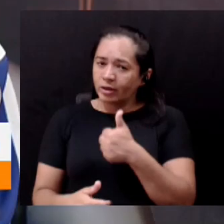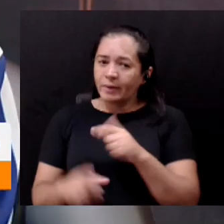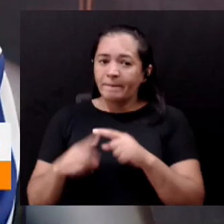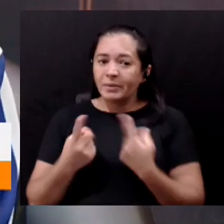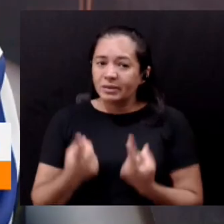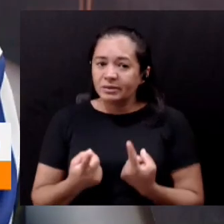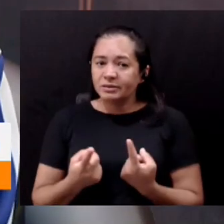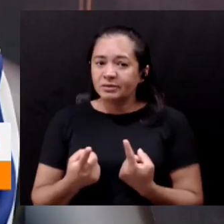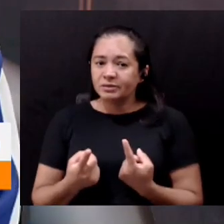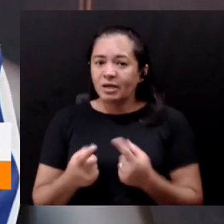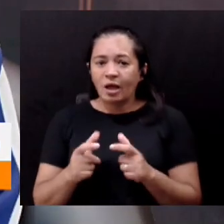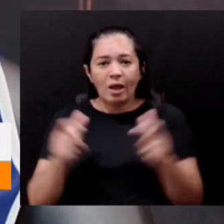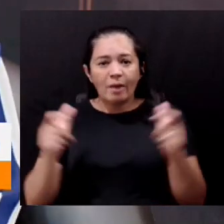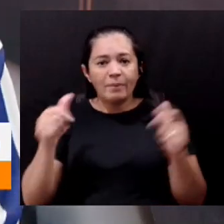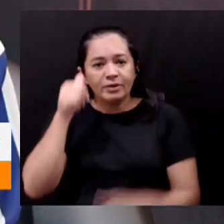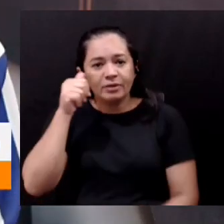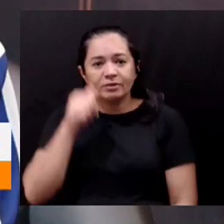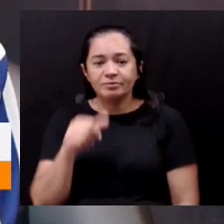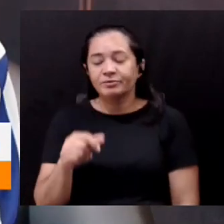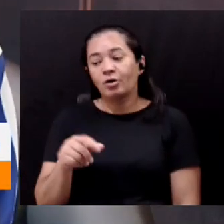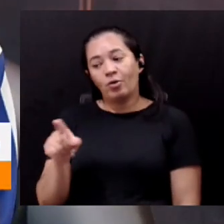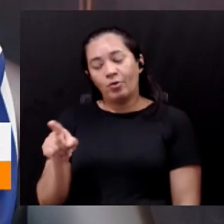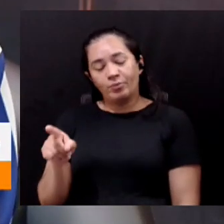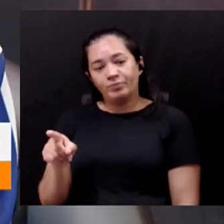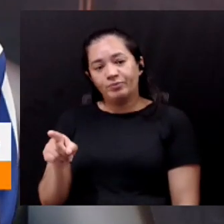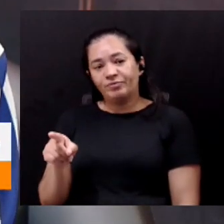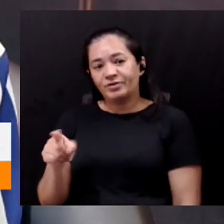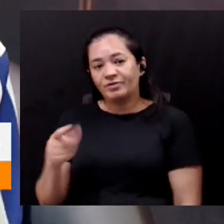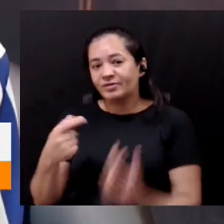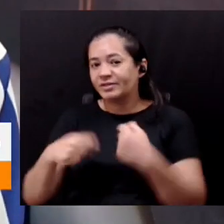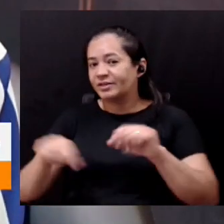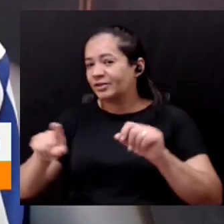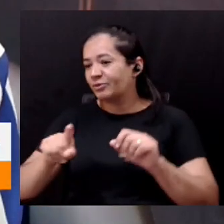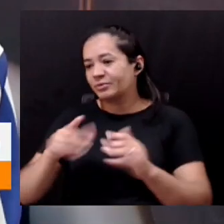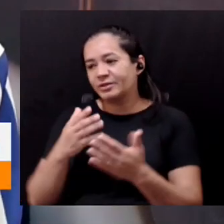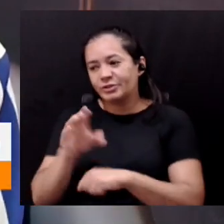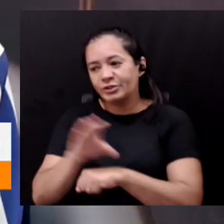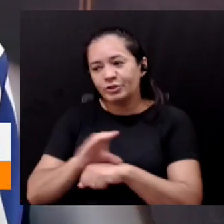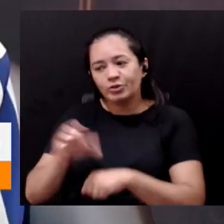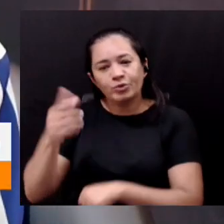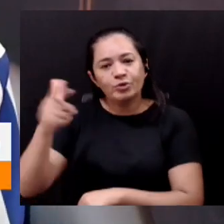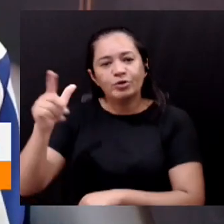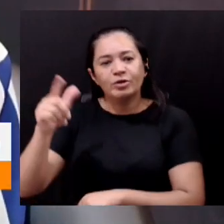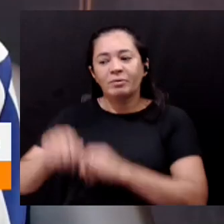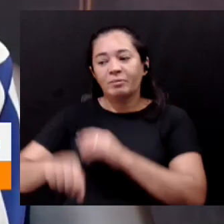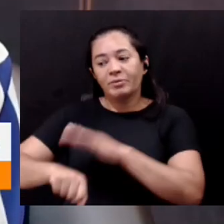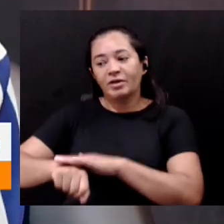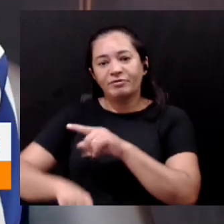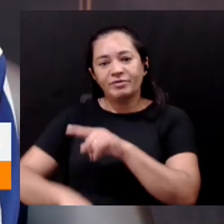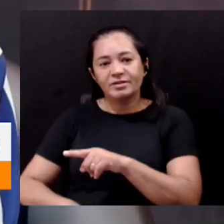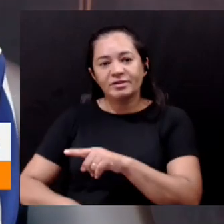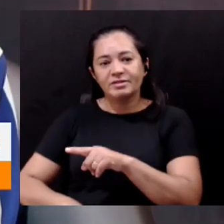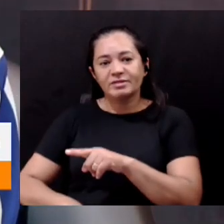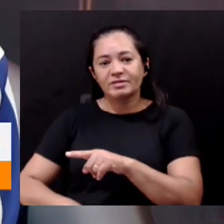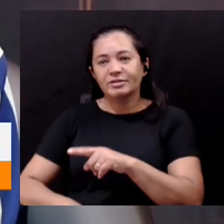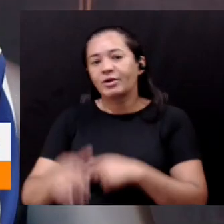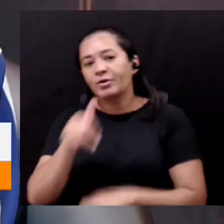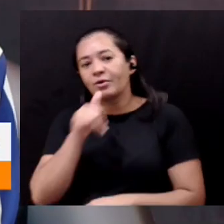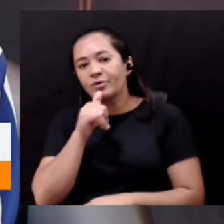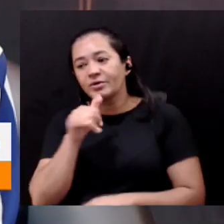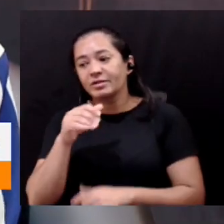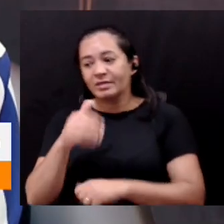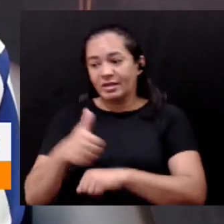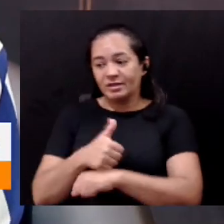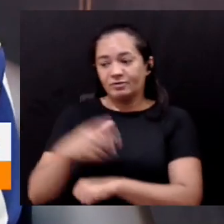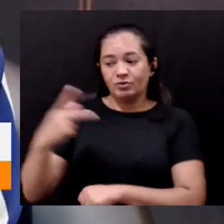maioria delas eu digo assim: "Olha, você não precisa de mais esse curso para poder fazer, né, para exercer, por exemplo, esse cargo, Uhum, função que você está